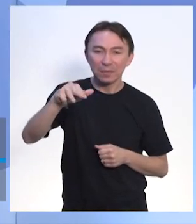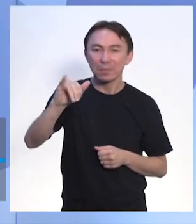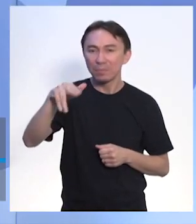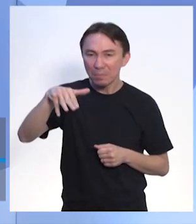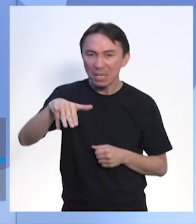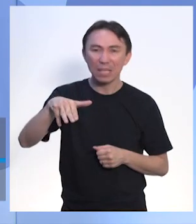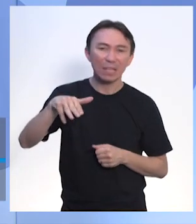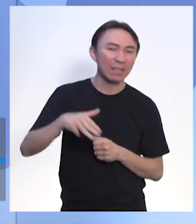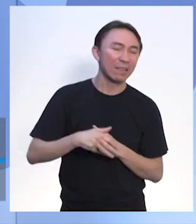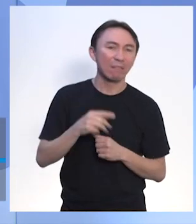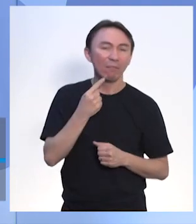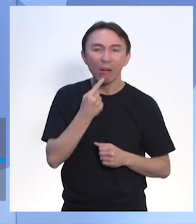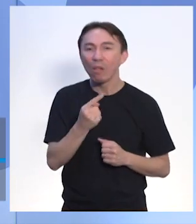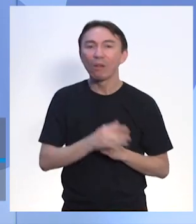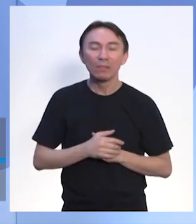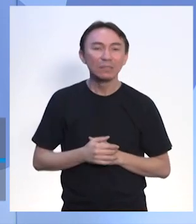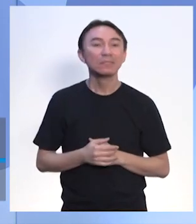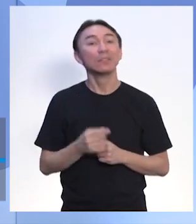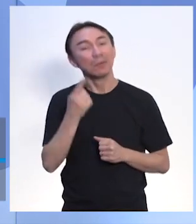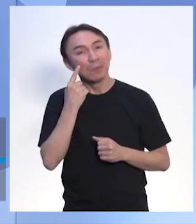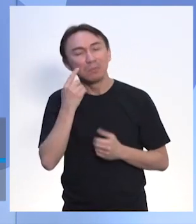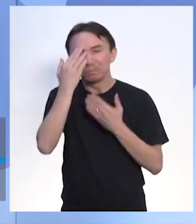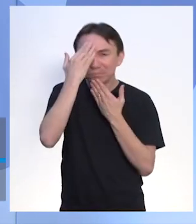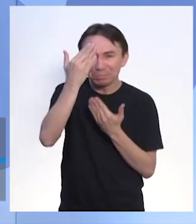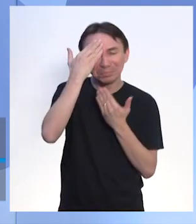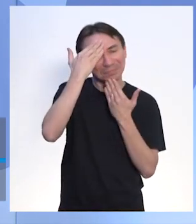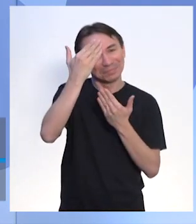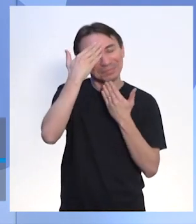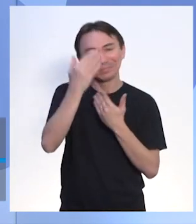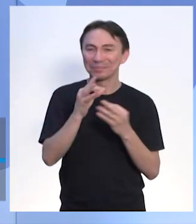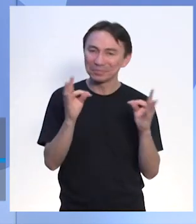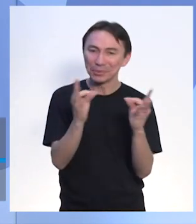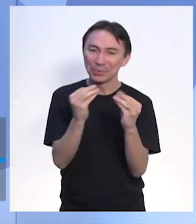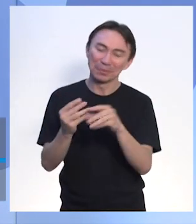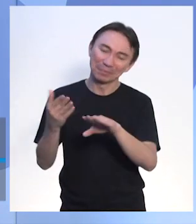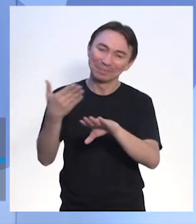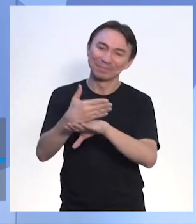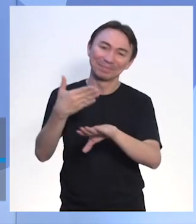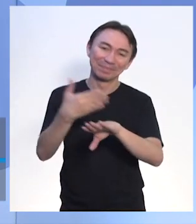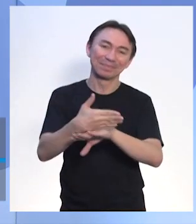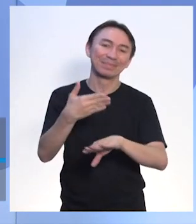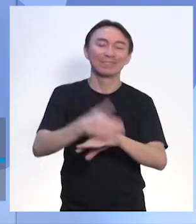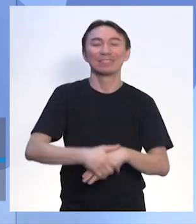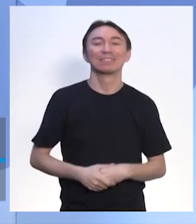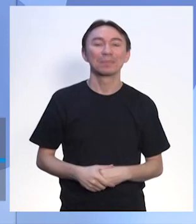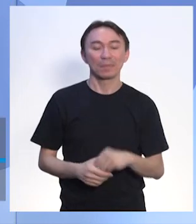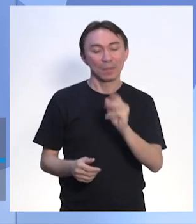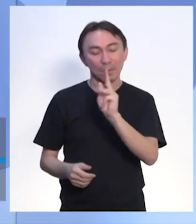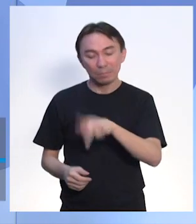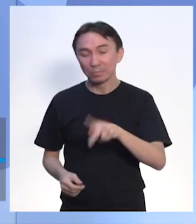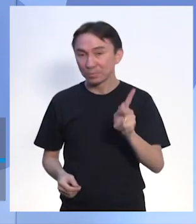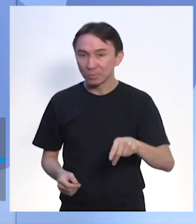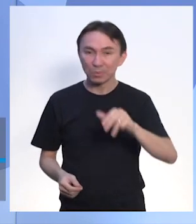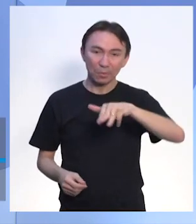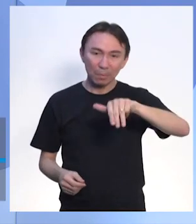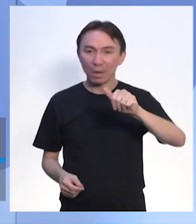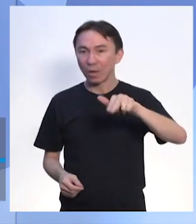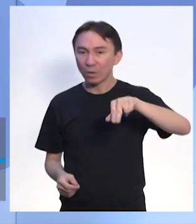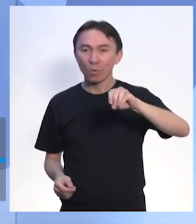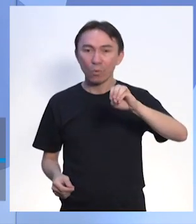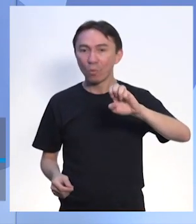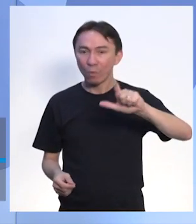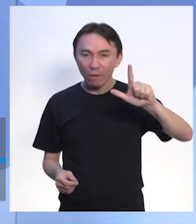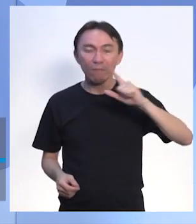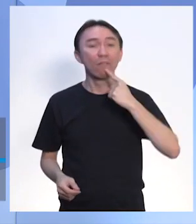tá? Mas é isso, tá, Agnes? Valeu, obrigado pela participação, tá? Professor Manuel desejando um bom trabalho pra gente,